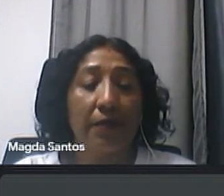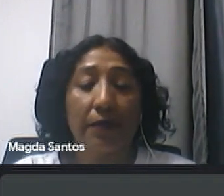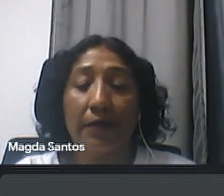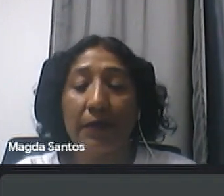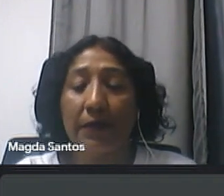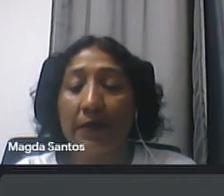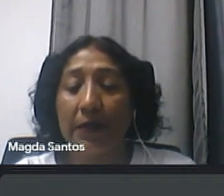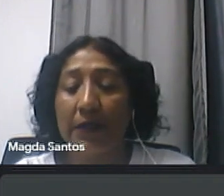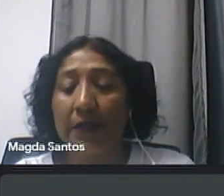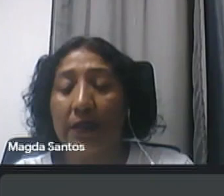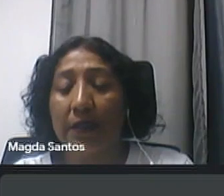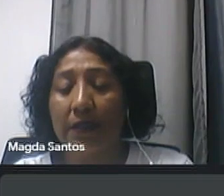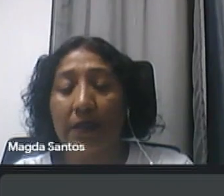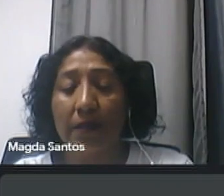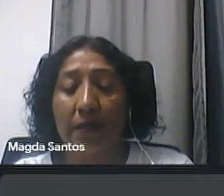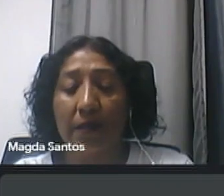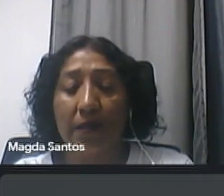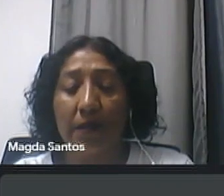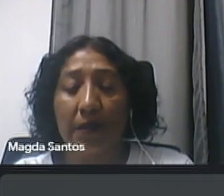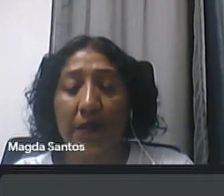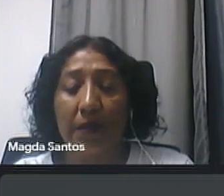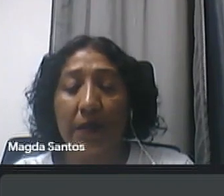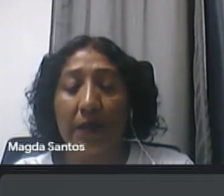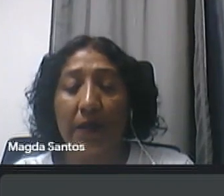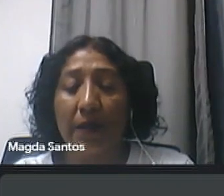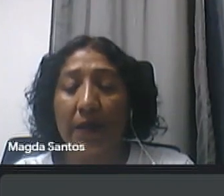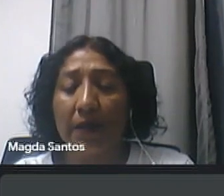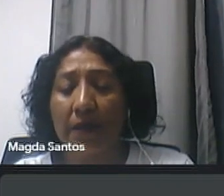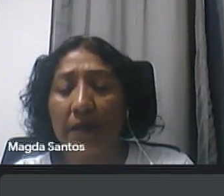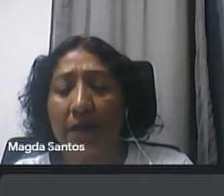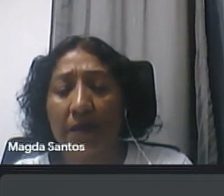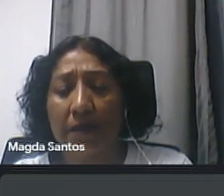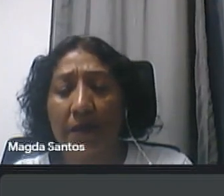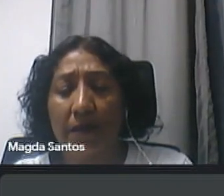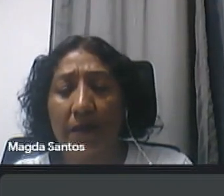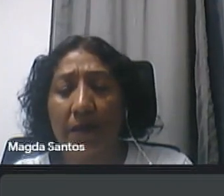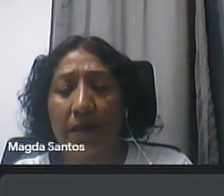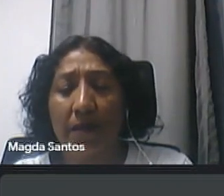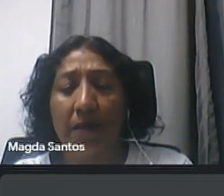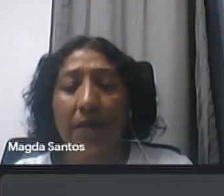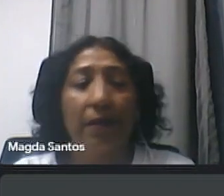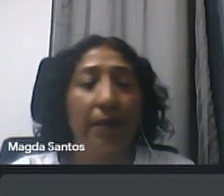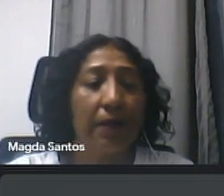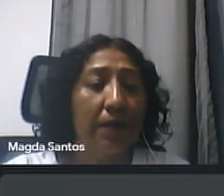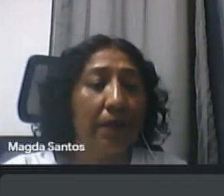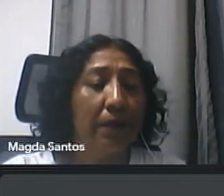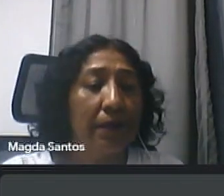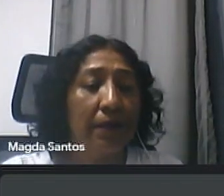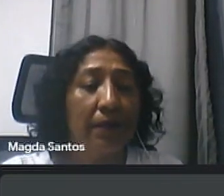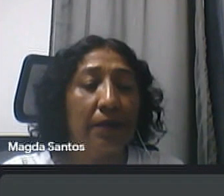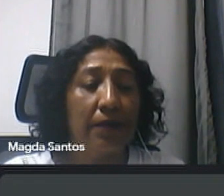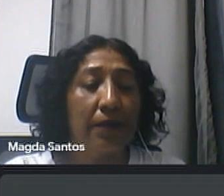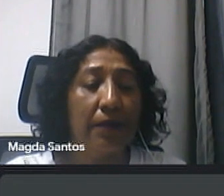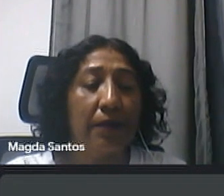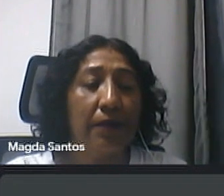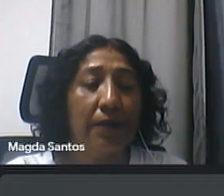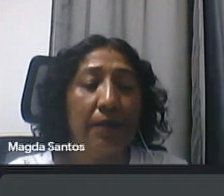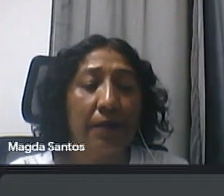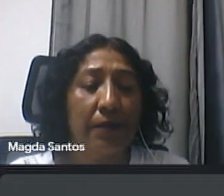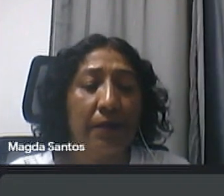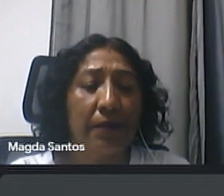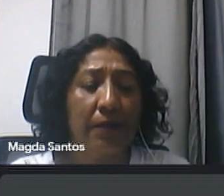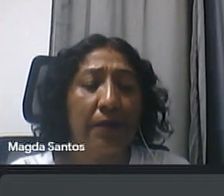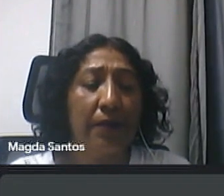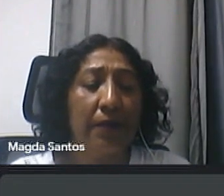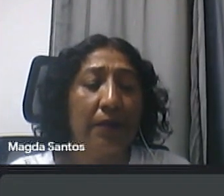lembro de outro livro também que entra na mesma linha, né, de estudos que tem uma aplicação prática, que é a daquele livro O Corpo Fala, também é